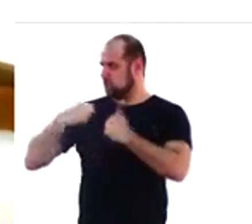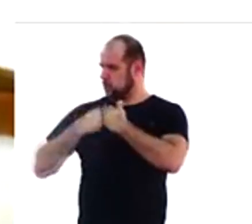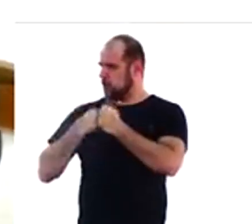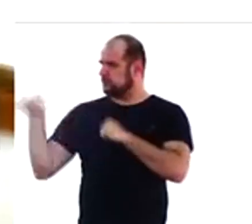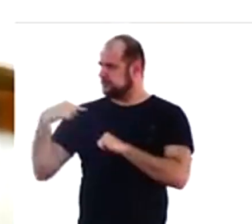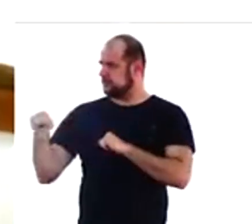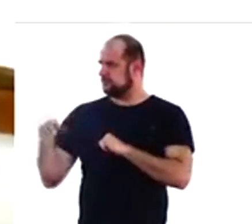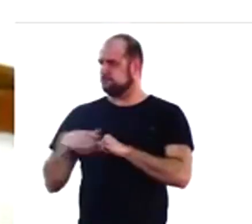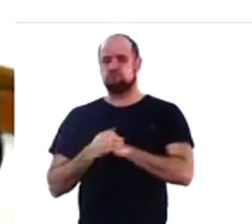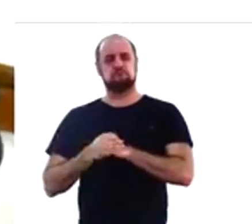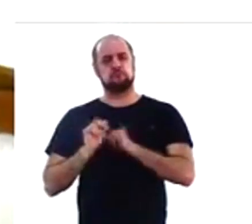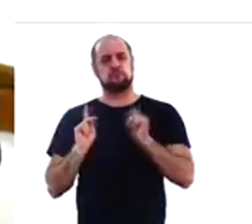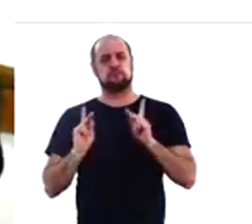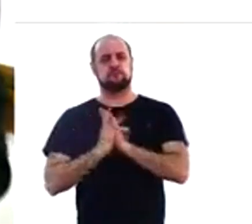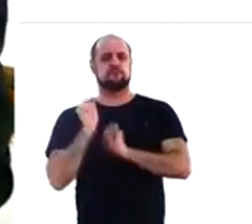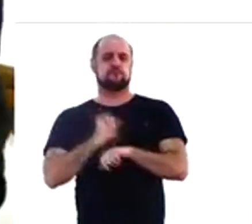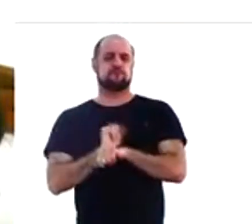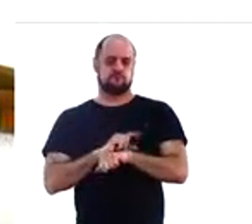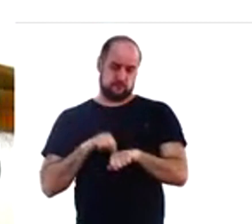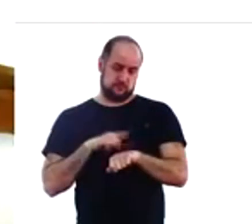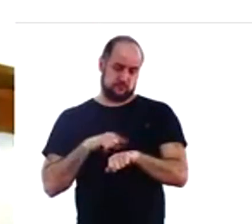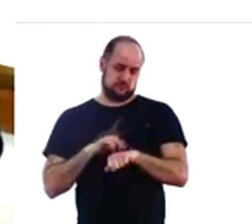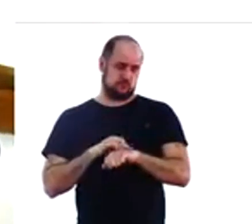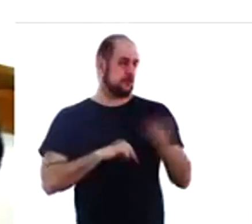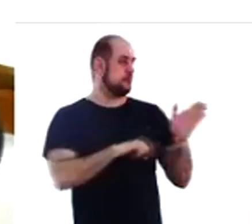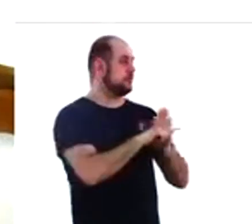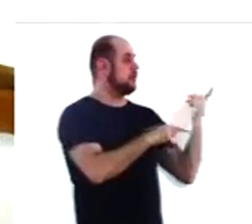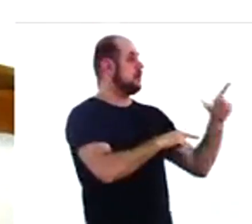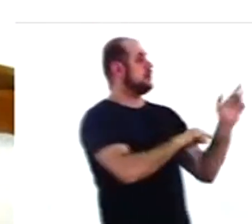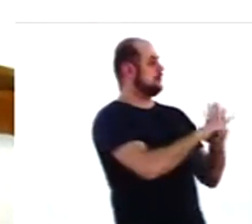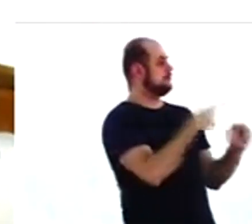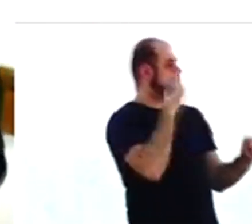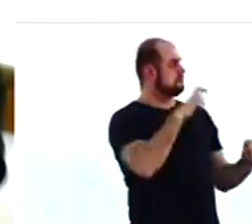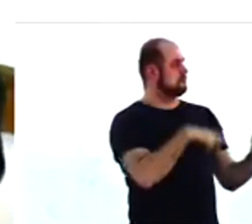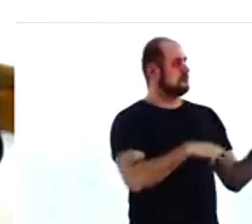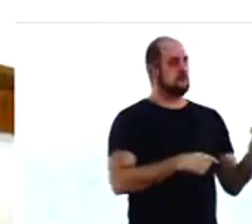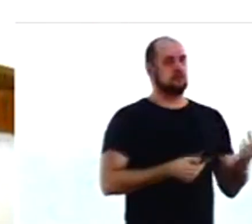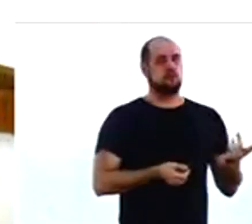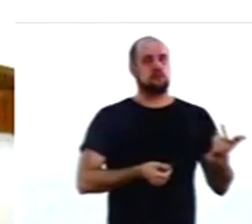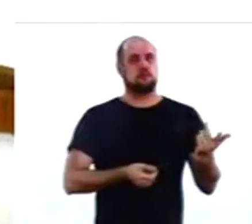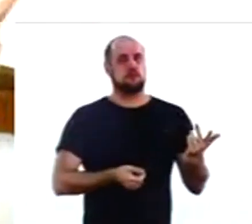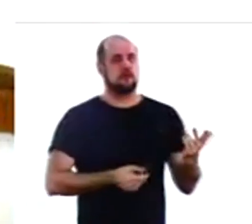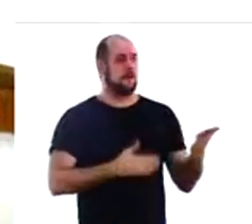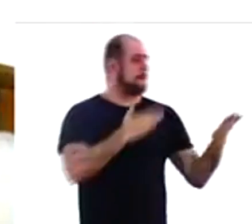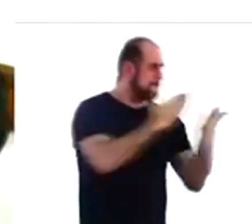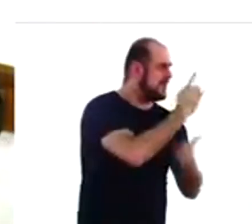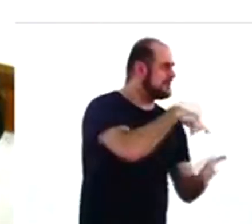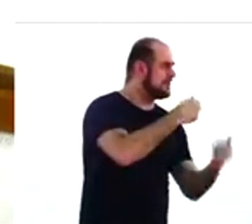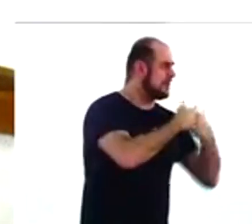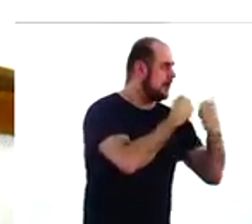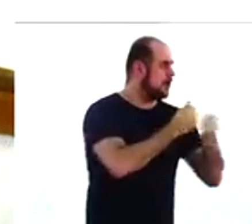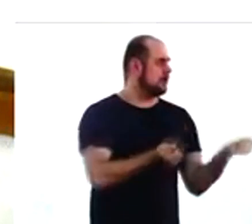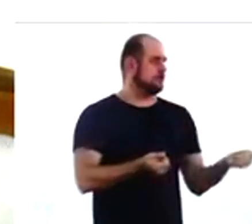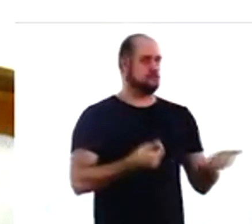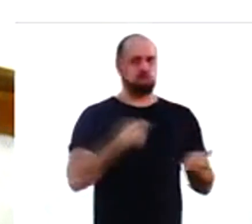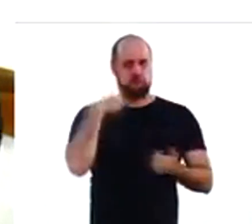Ela ficou e passou mais uns 2 ou 3 minutos, ela foi e perguntou para uma outra pessoa no ponto de ônibus: o T5 passa aqui? Ou seja, ela não